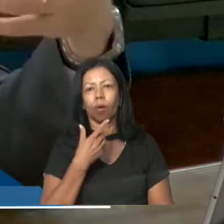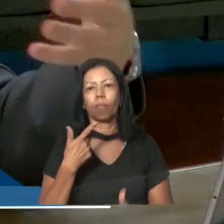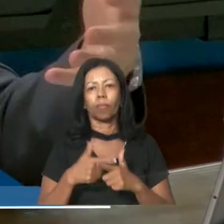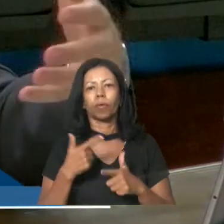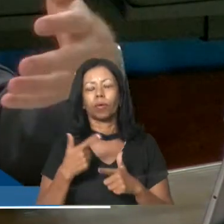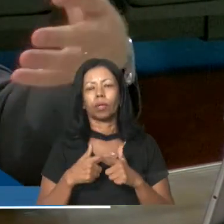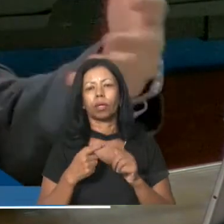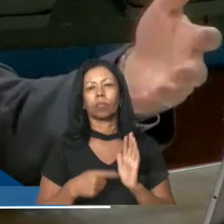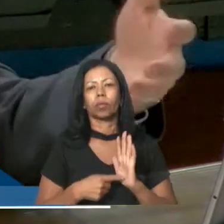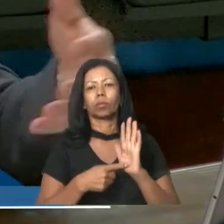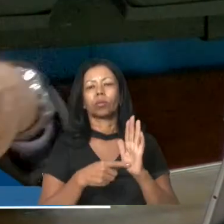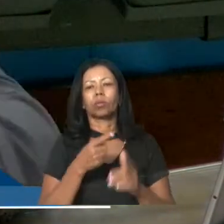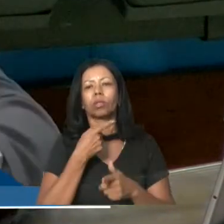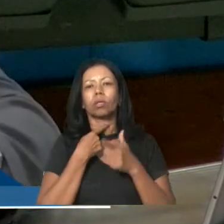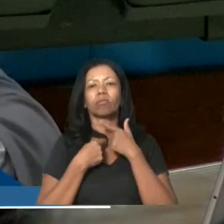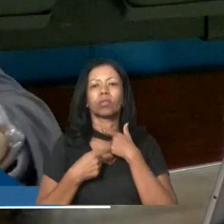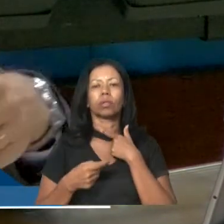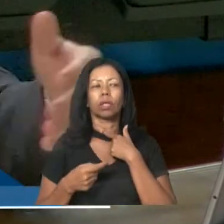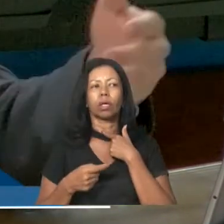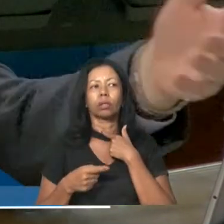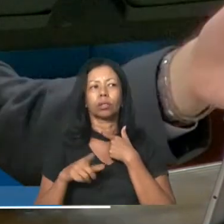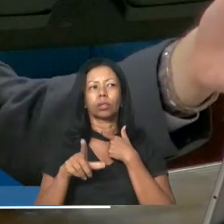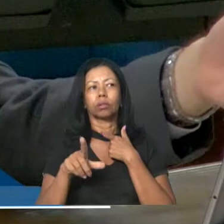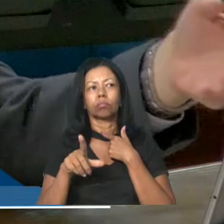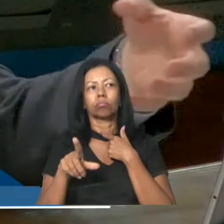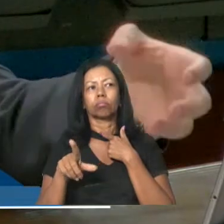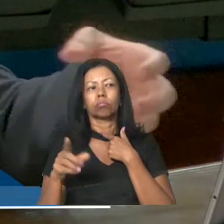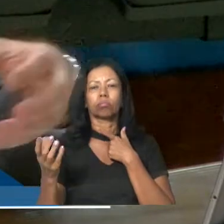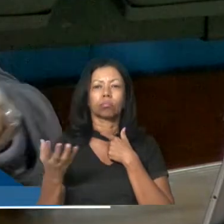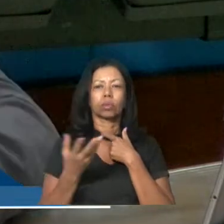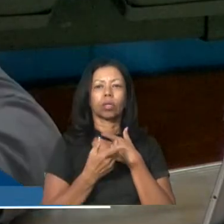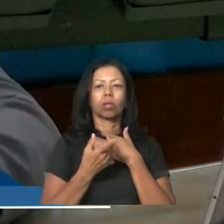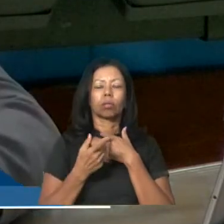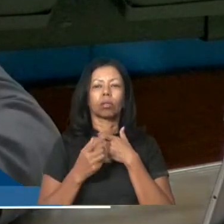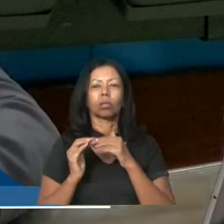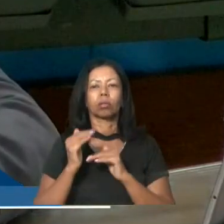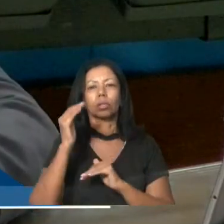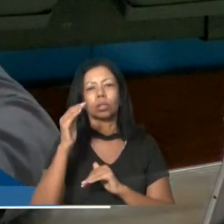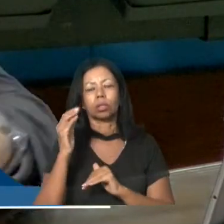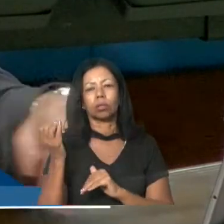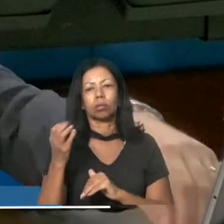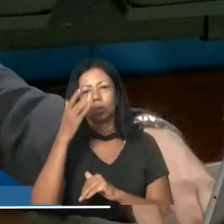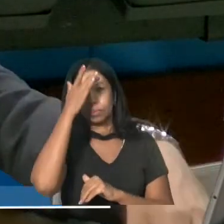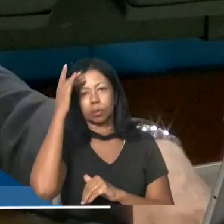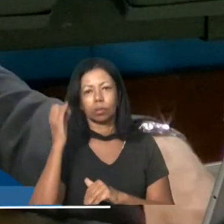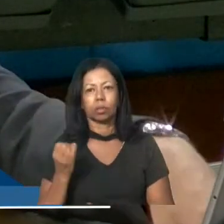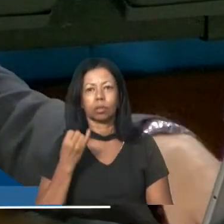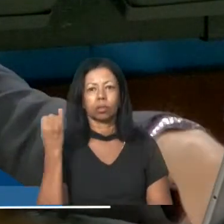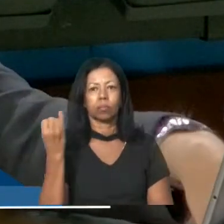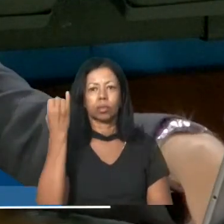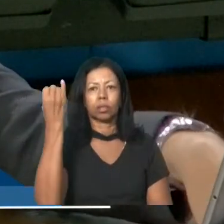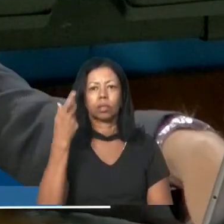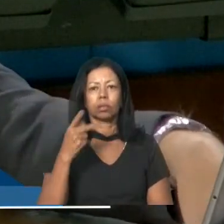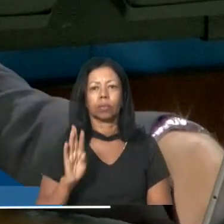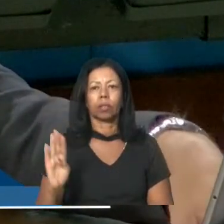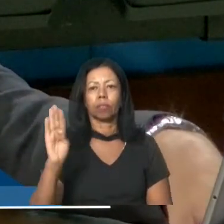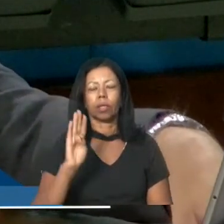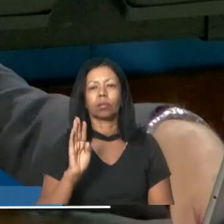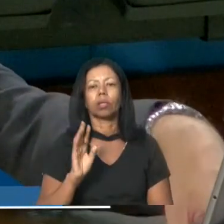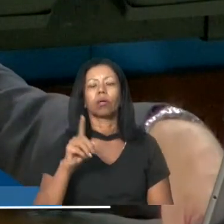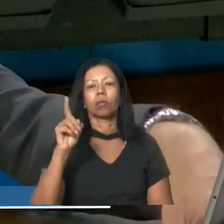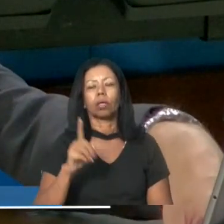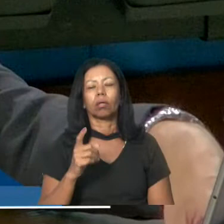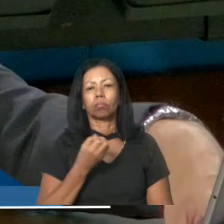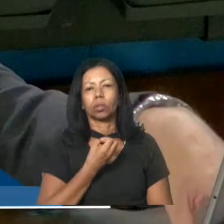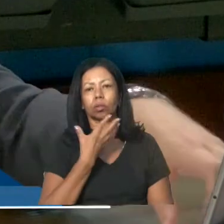explanou a vontade da maioria e enalteceu aquelas pessoas que foram importantes para o bairro. Então, acho que esse projeto é um projeto de referência para todos